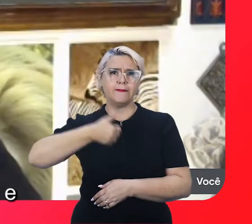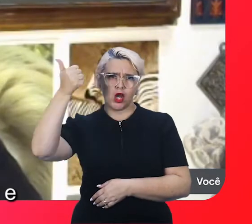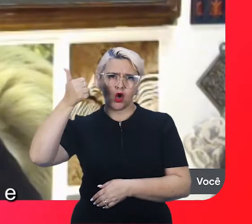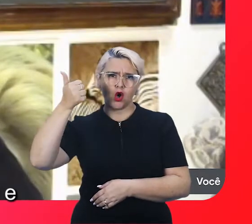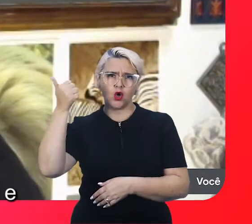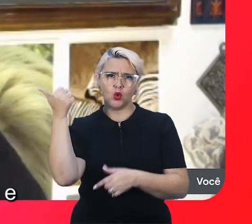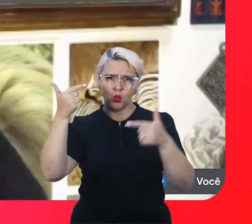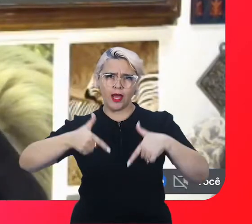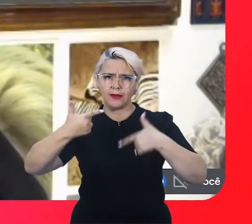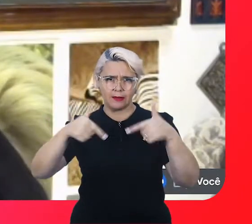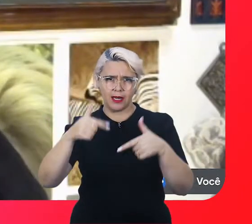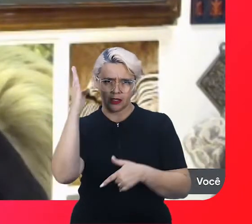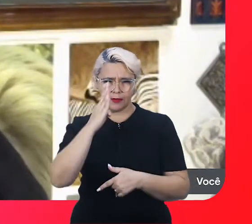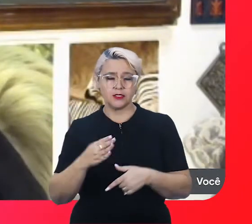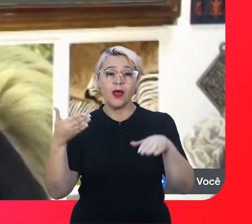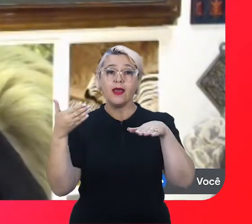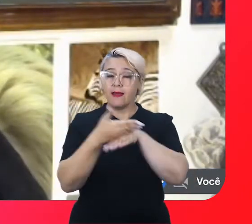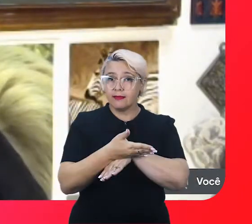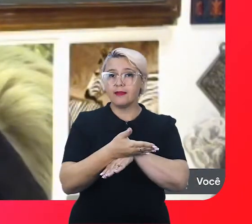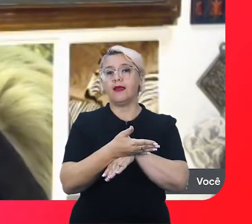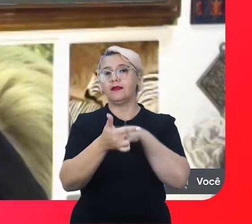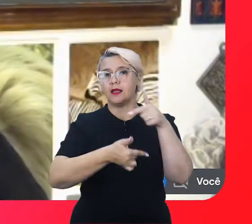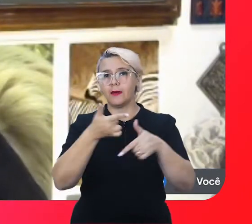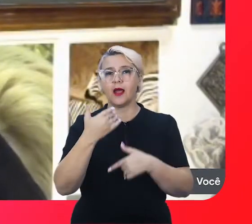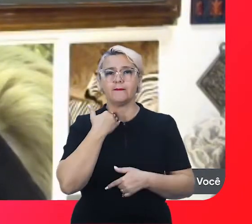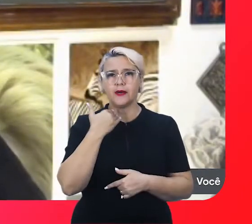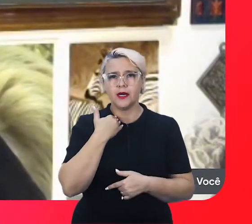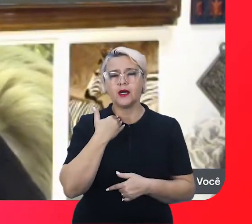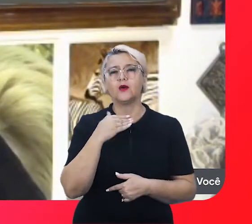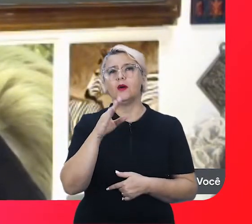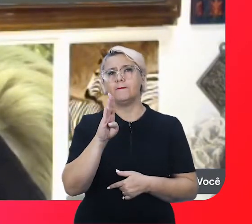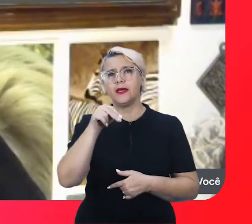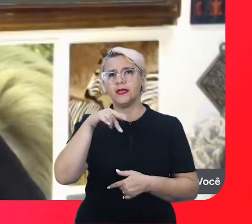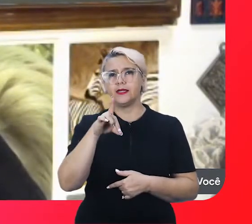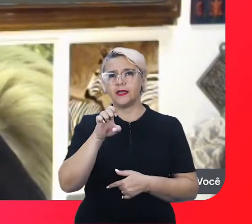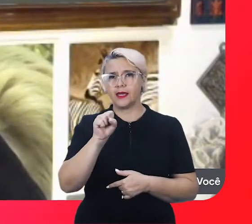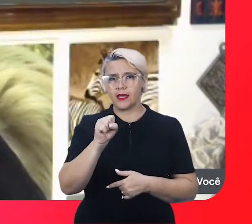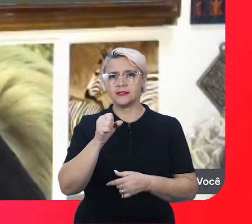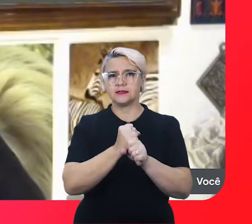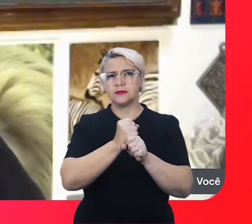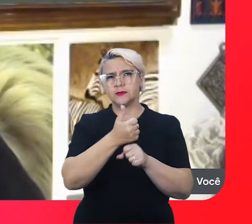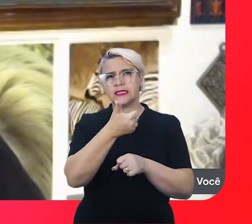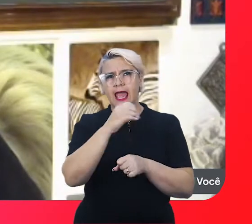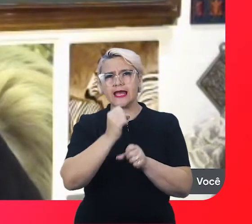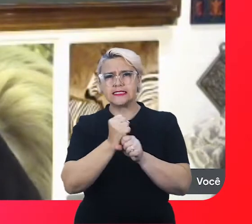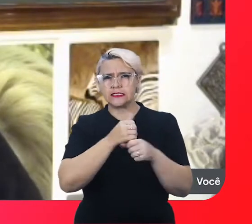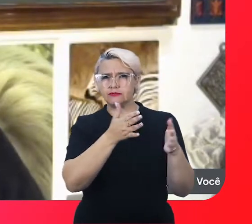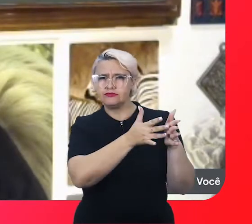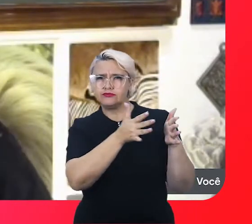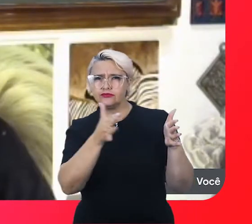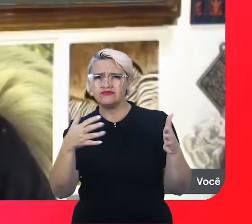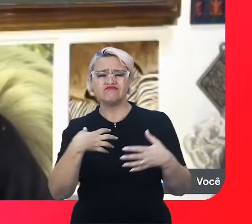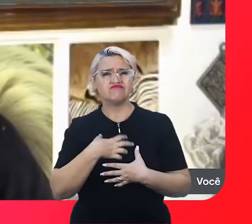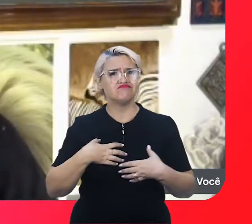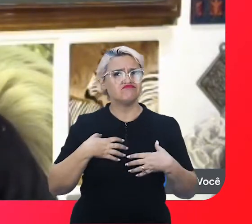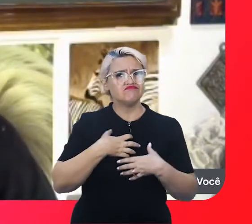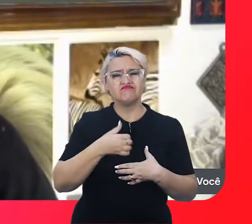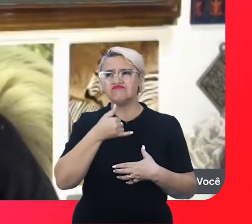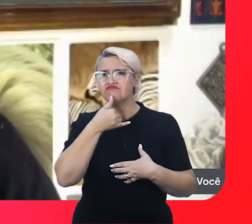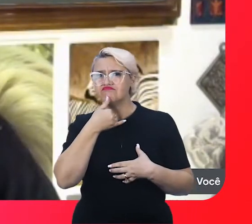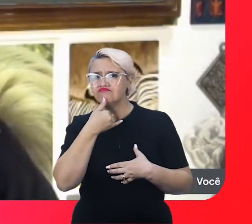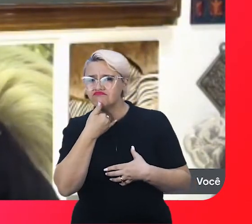Brasil, né? Sim. E entrei no BNDES, fiquei lá, acho que 10 anos, e bastante